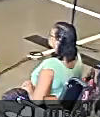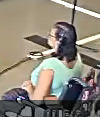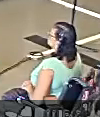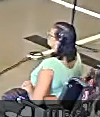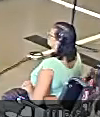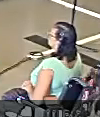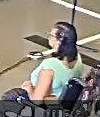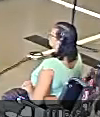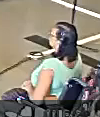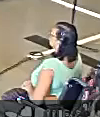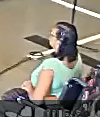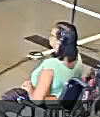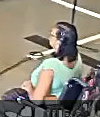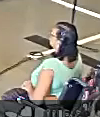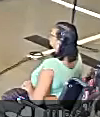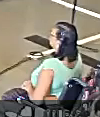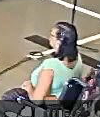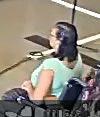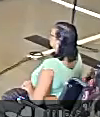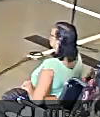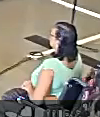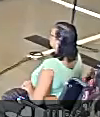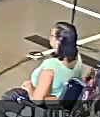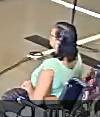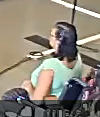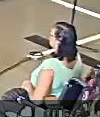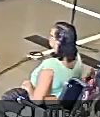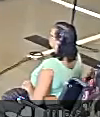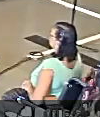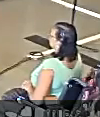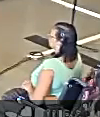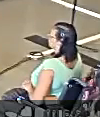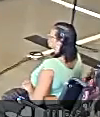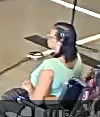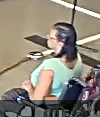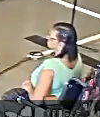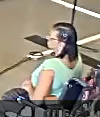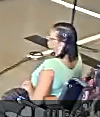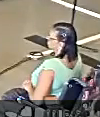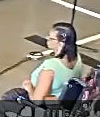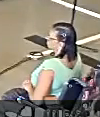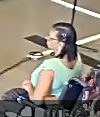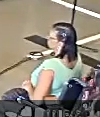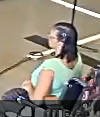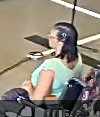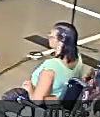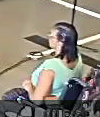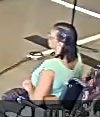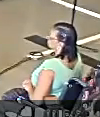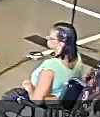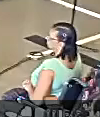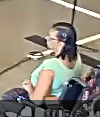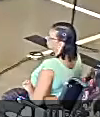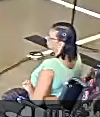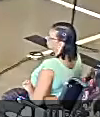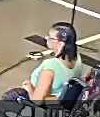quando o veículo entra para operar ele segue todas as normas vigente no país então quando ele é